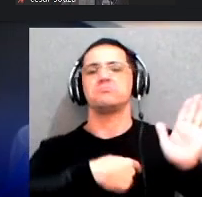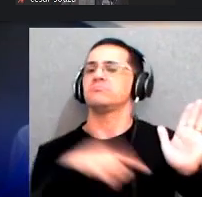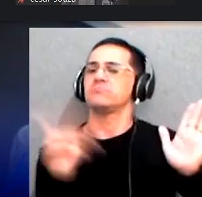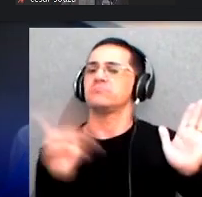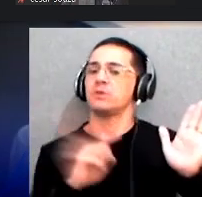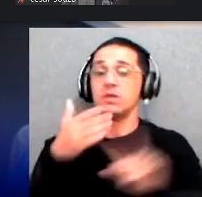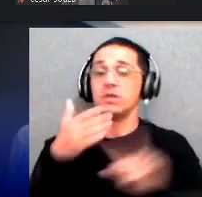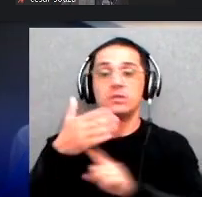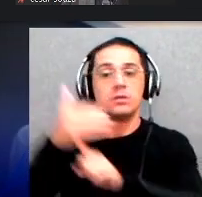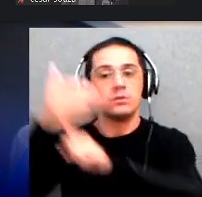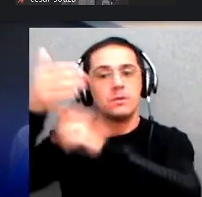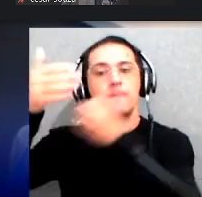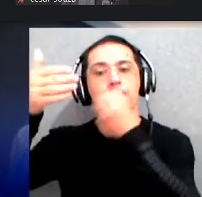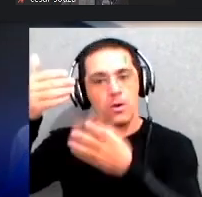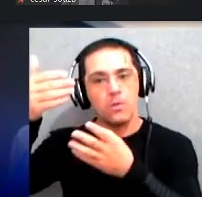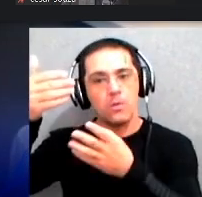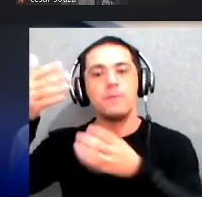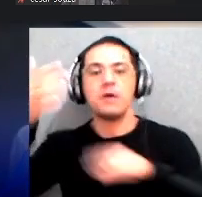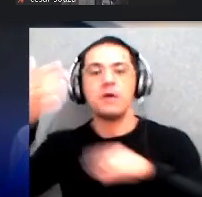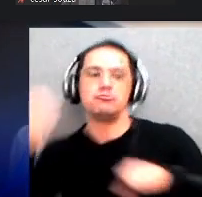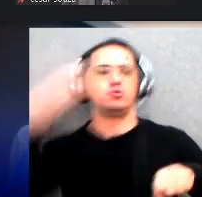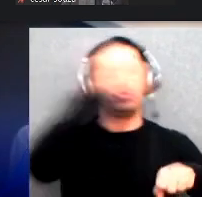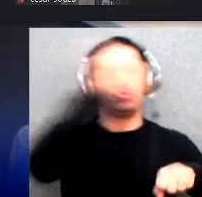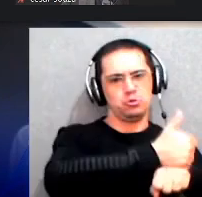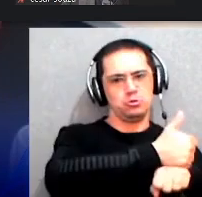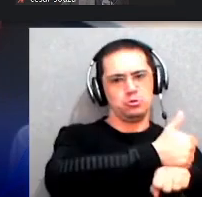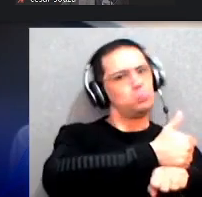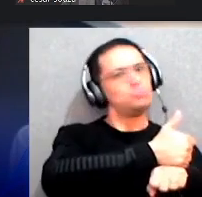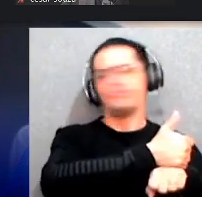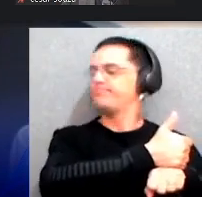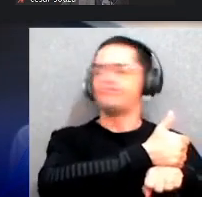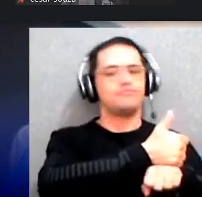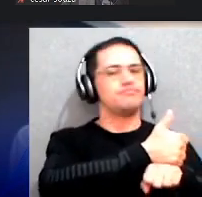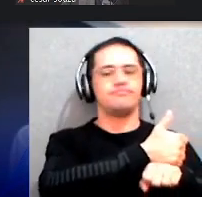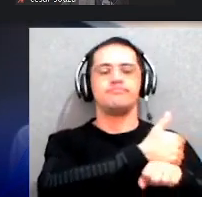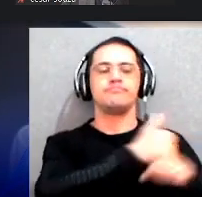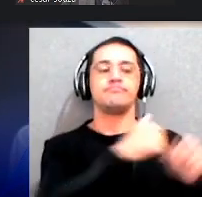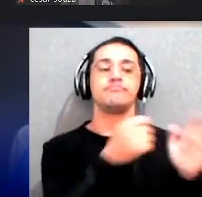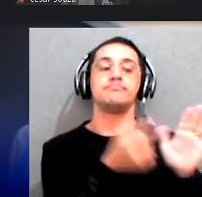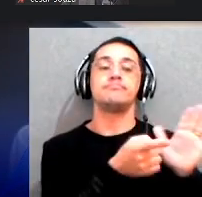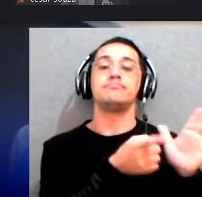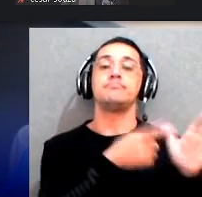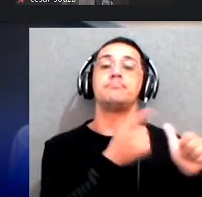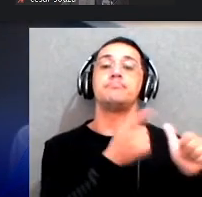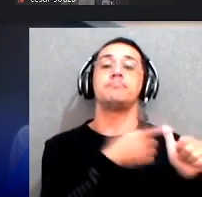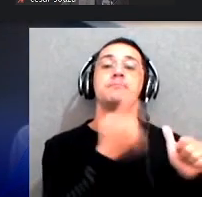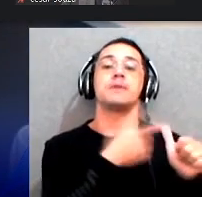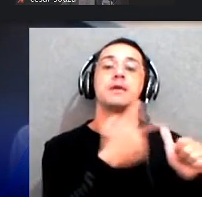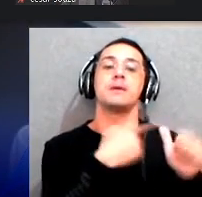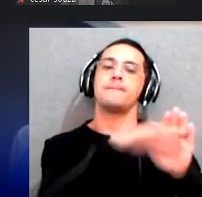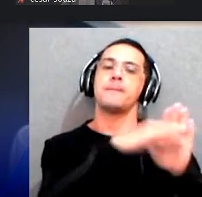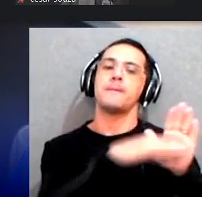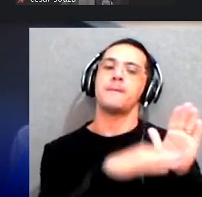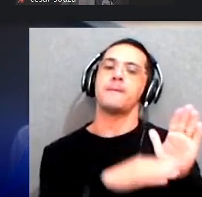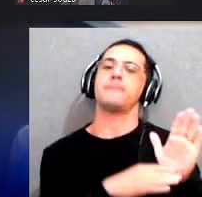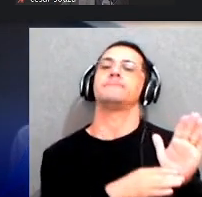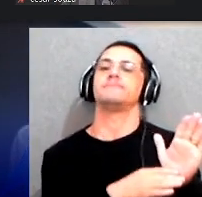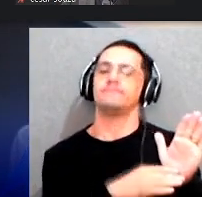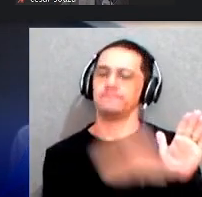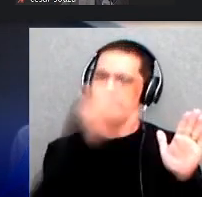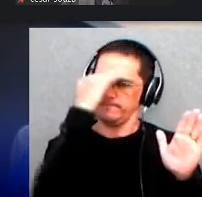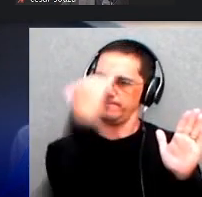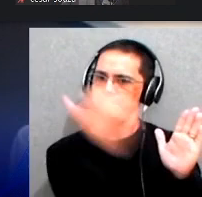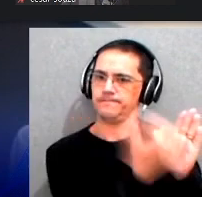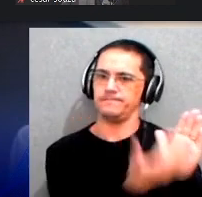usada, mas não pode ferir aquilo que está previsto na norma, o rito que deve ser seguido.